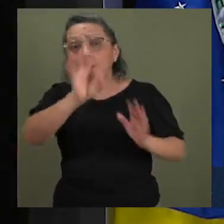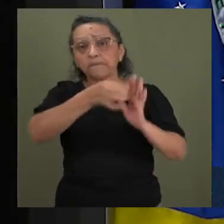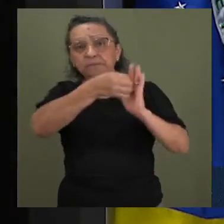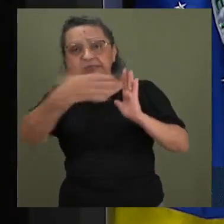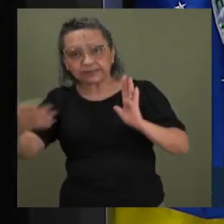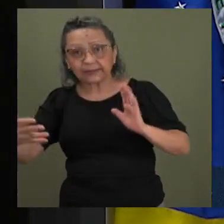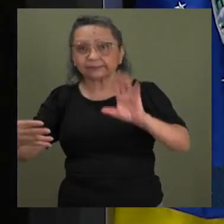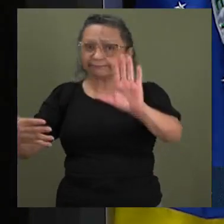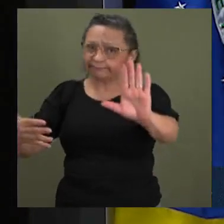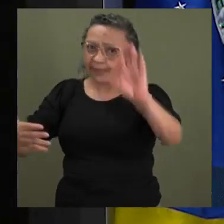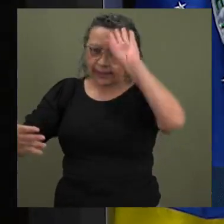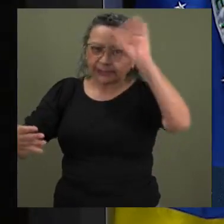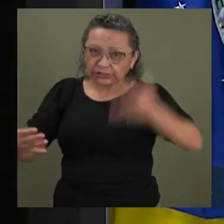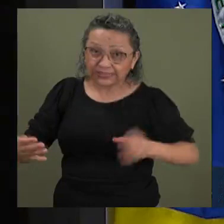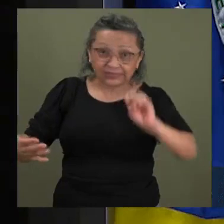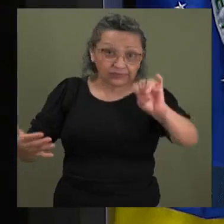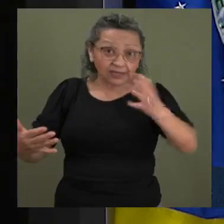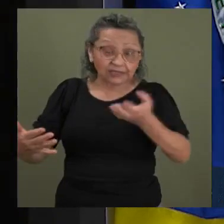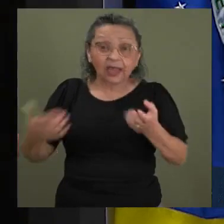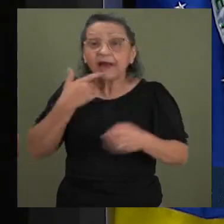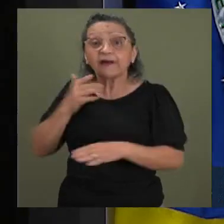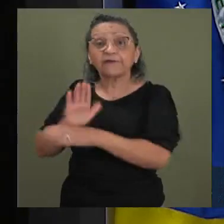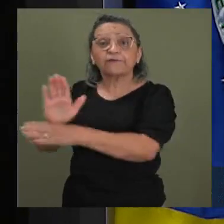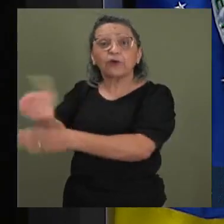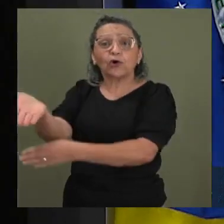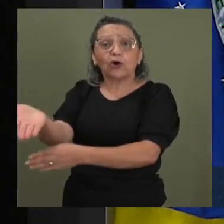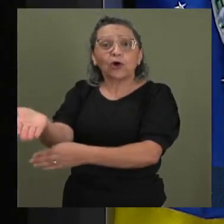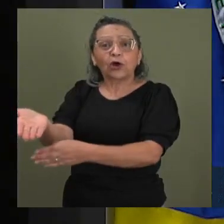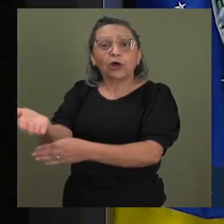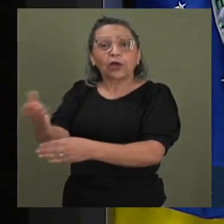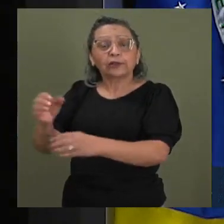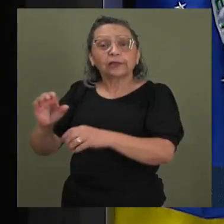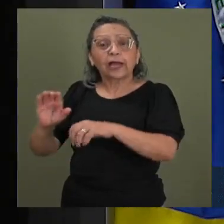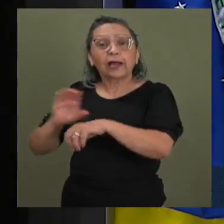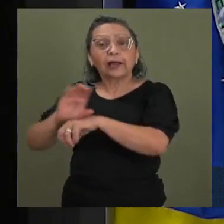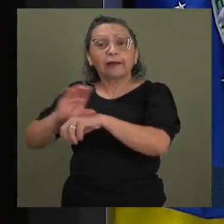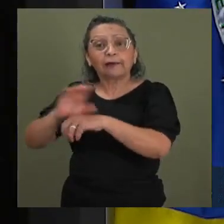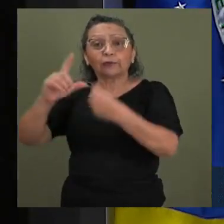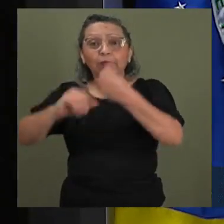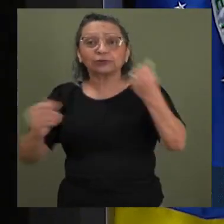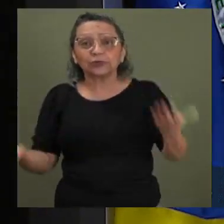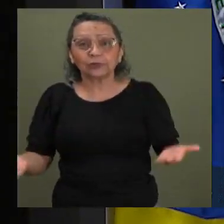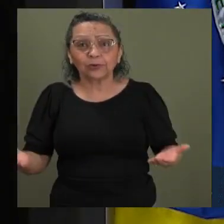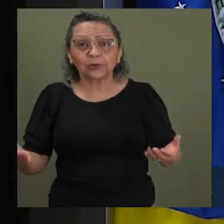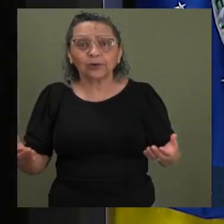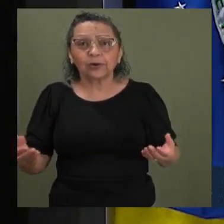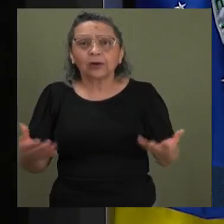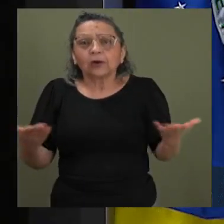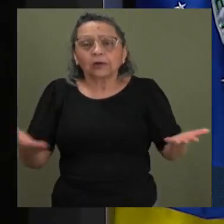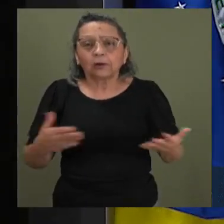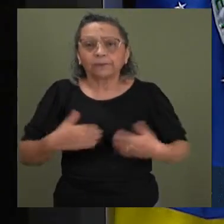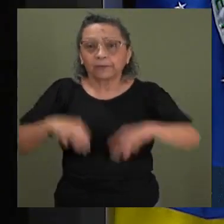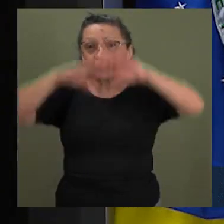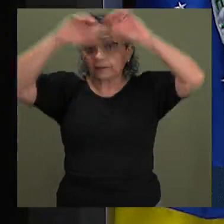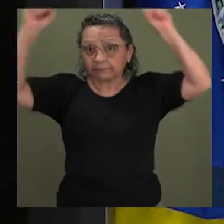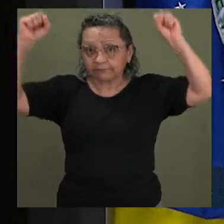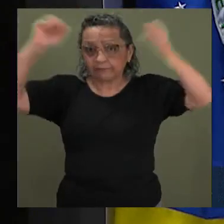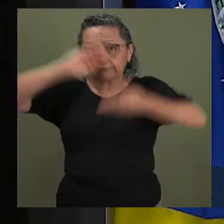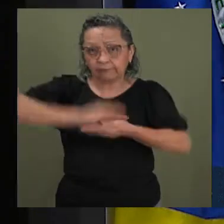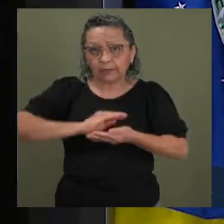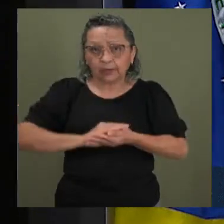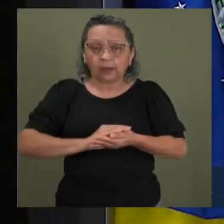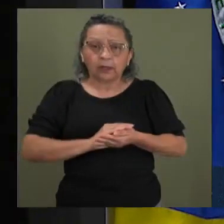se quiser, a favor da constitucionalidade do artigo, ou seja, o Supremo Tribunal está indo